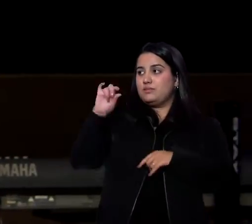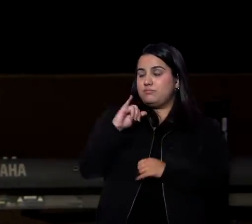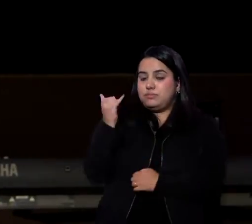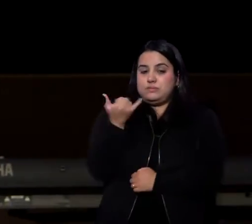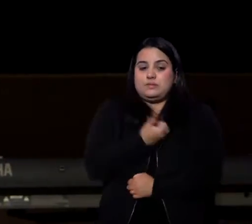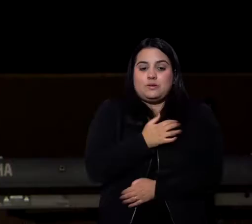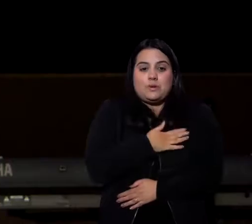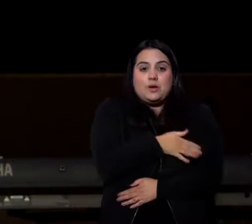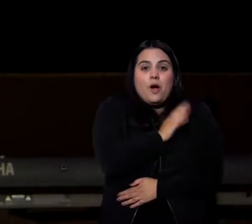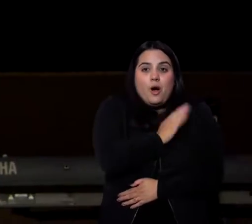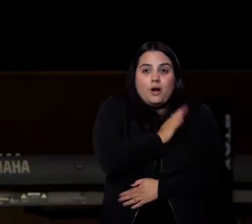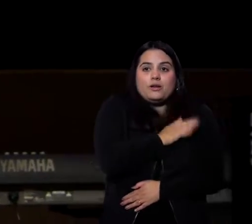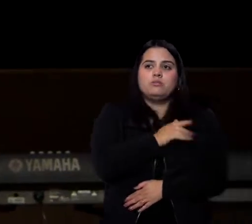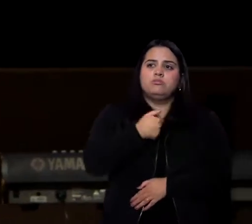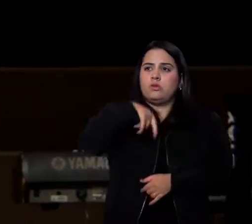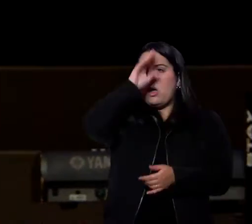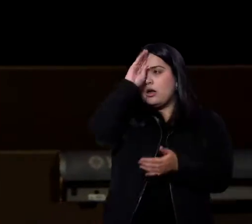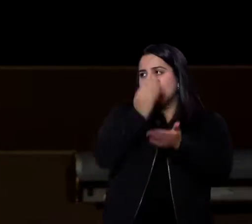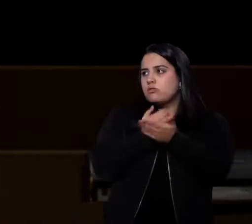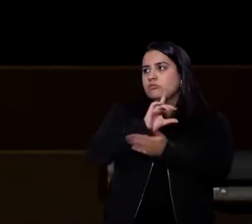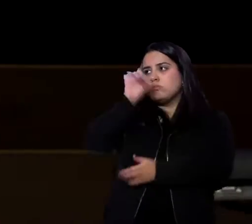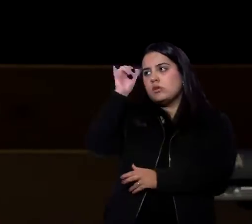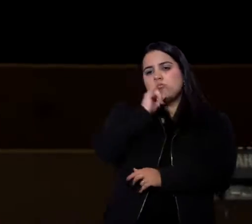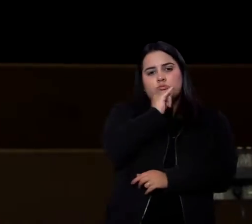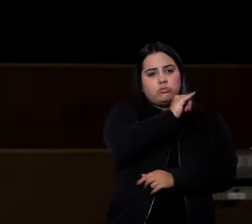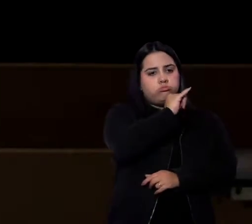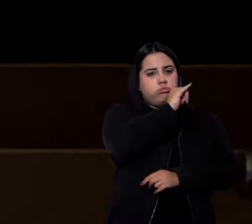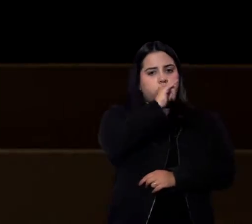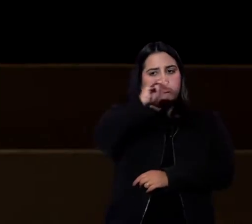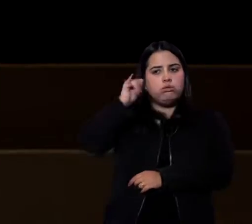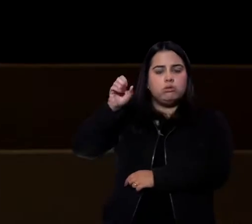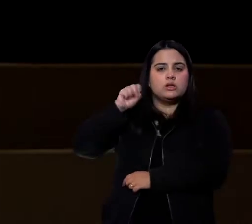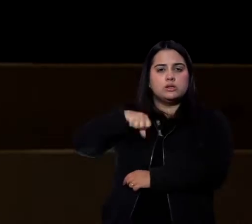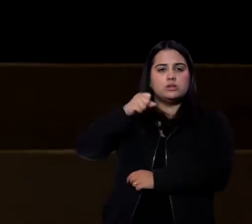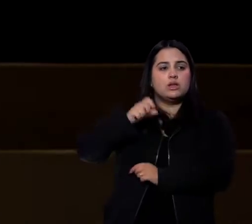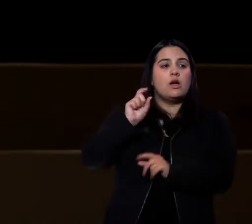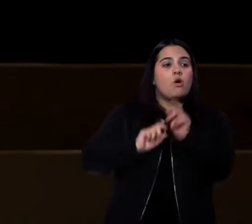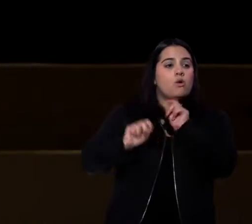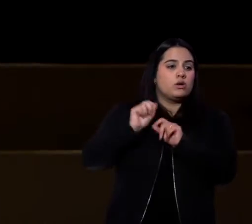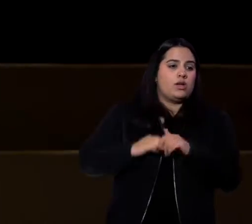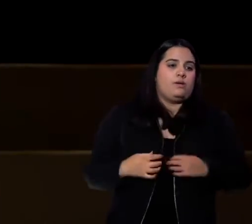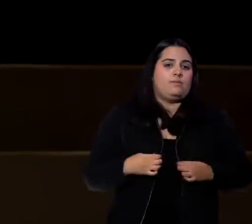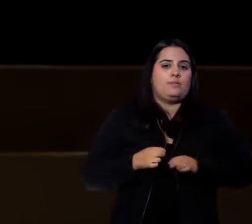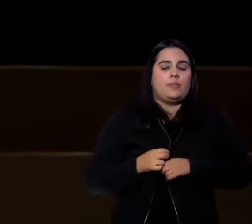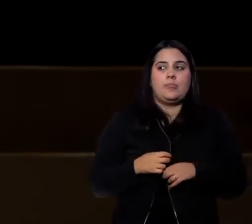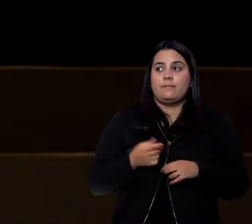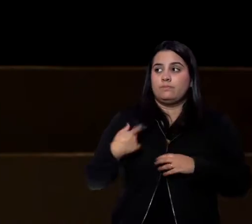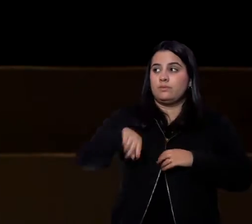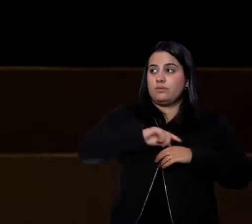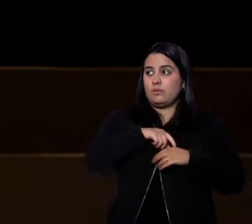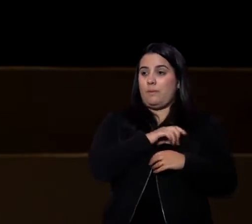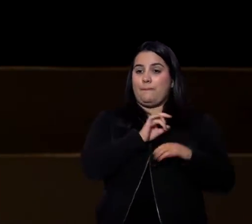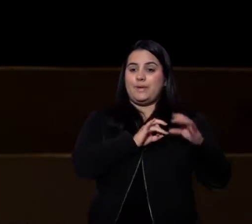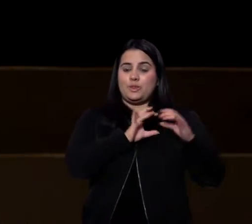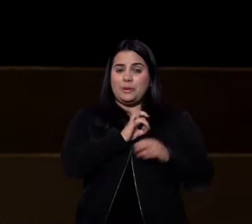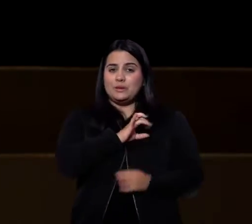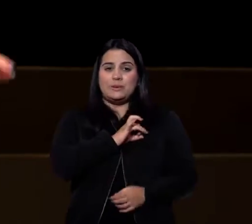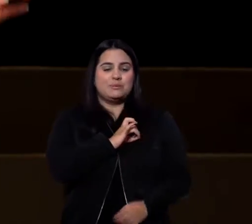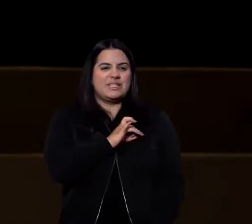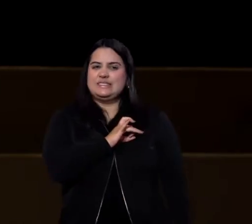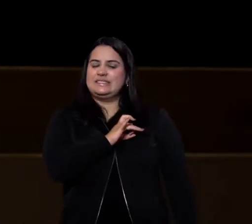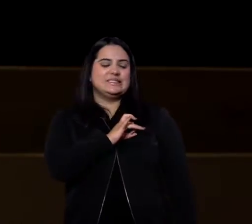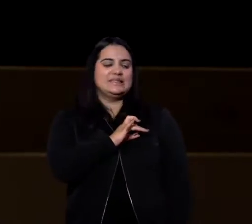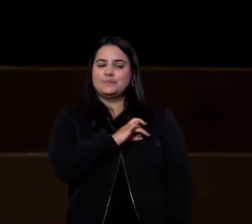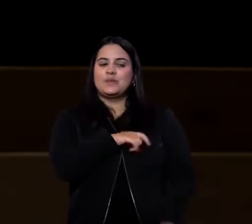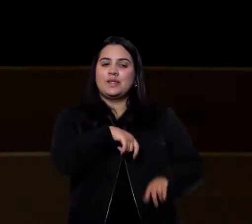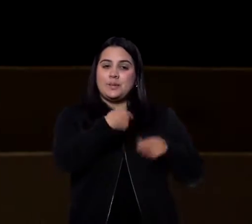aos corações aqui de vocês também, é que a gente tem que deixar os nossos medos aos pés de Jesus, a gente tem que deixar